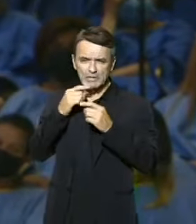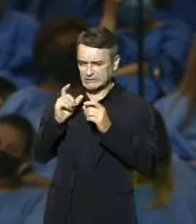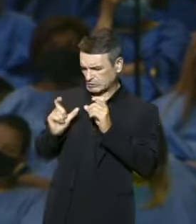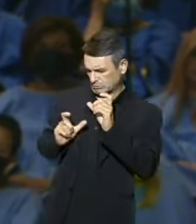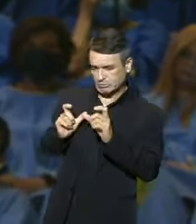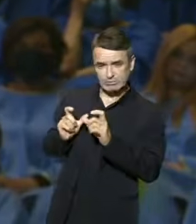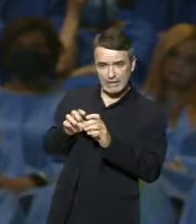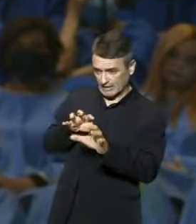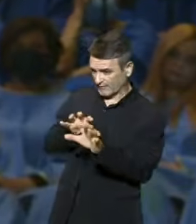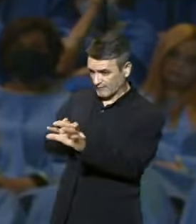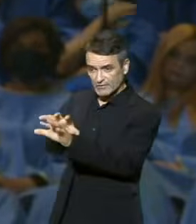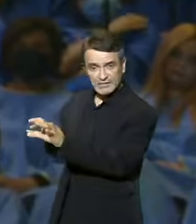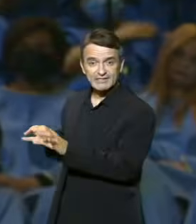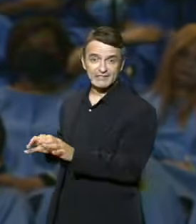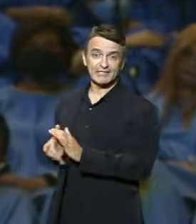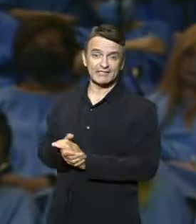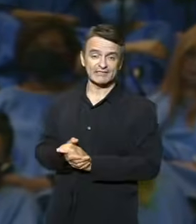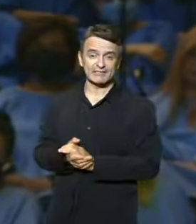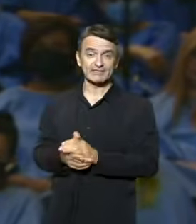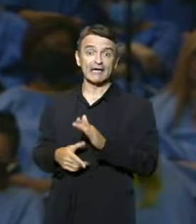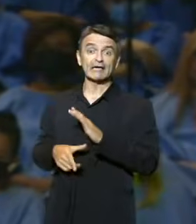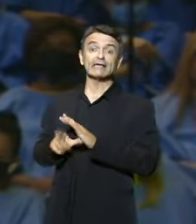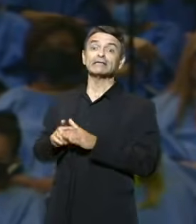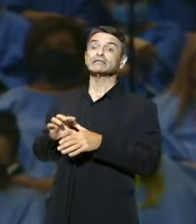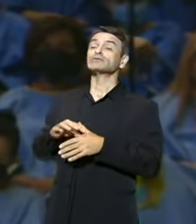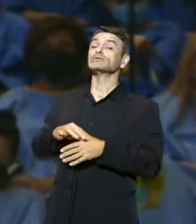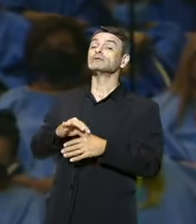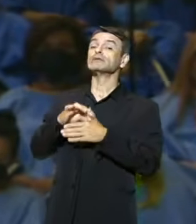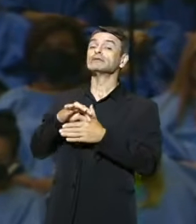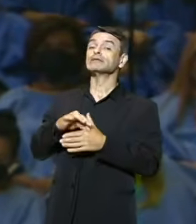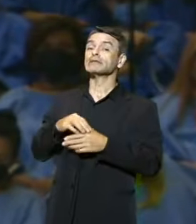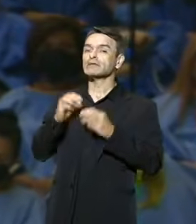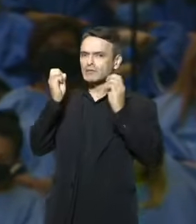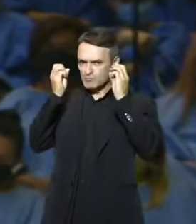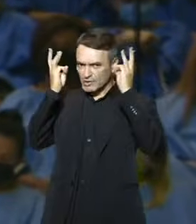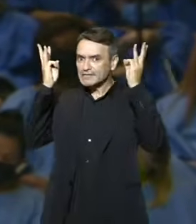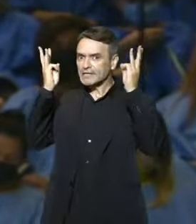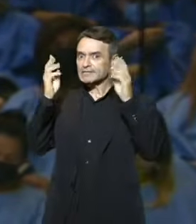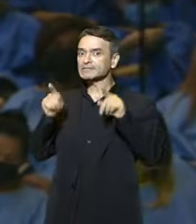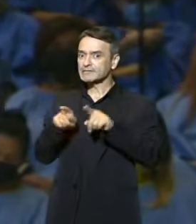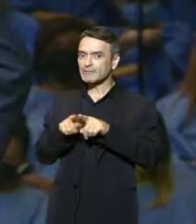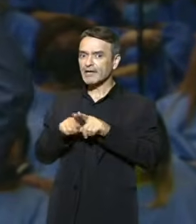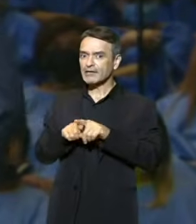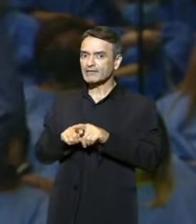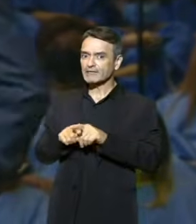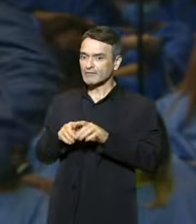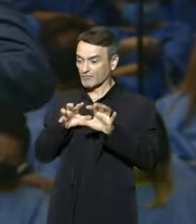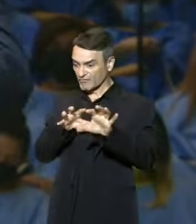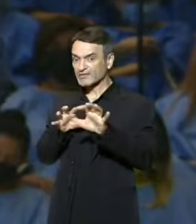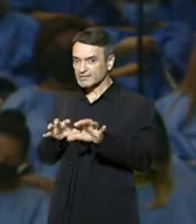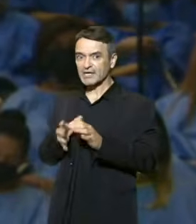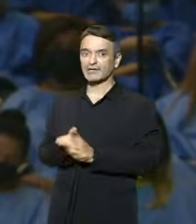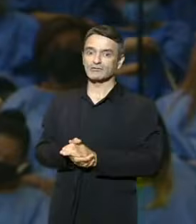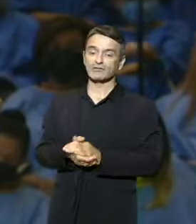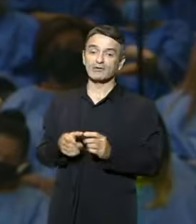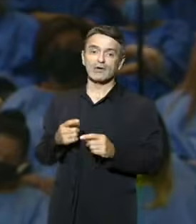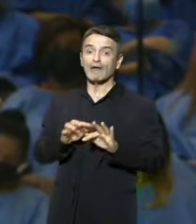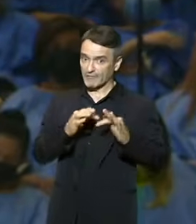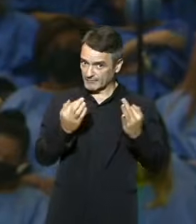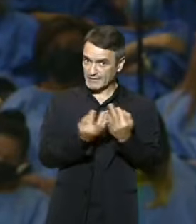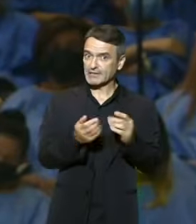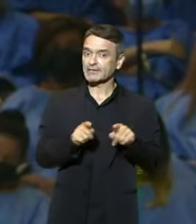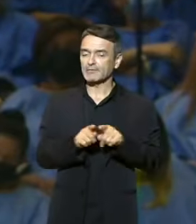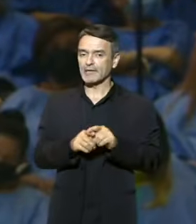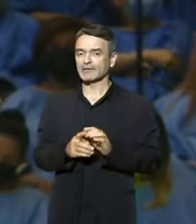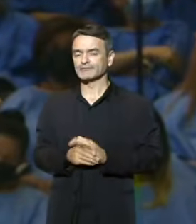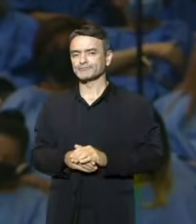contaminou até o líder Moisés. Assim como contamina a nossa família ou as pessoas que estão à nossa volta. Vamos dar uma olhadinha no